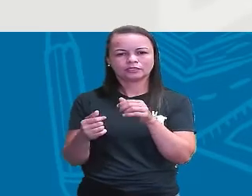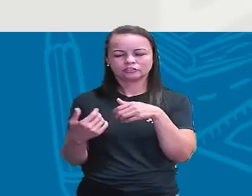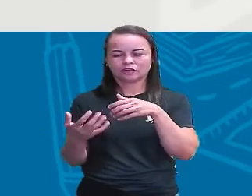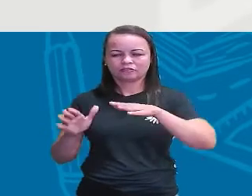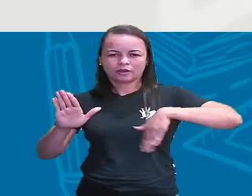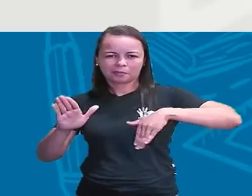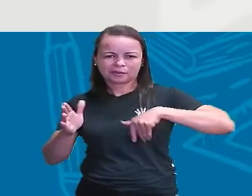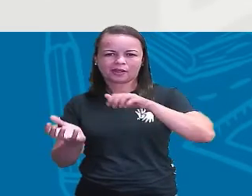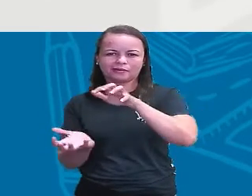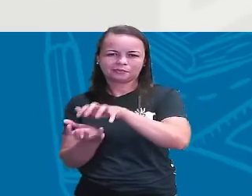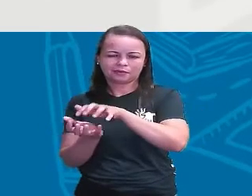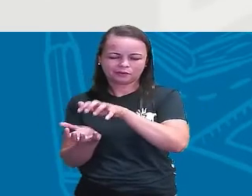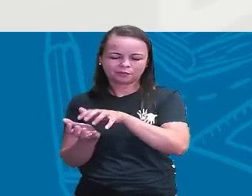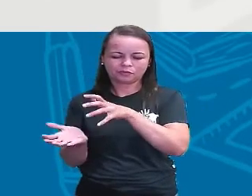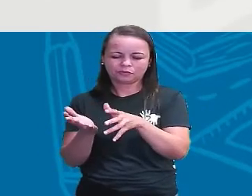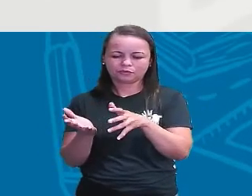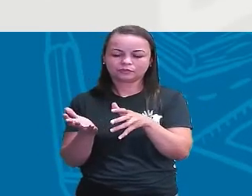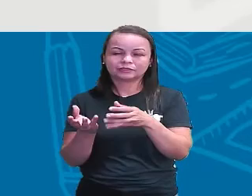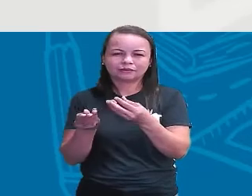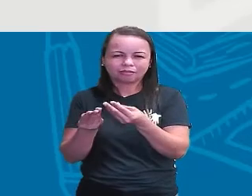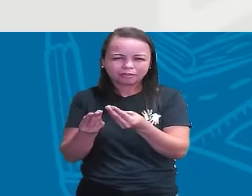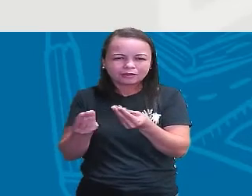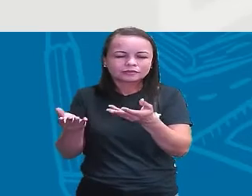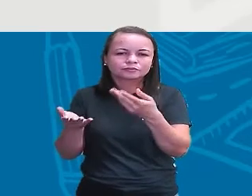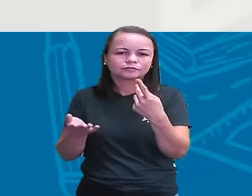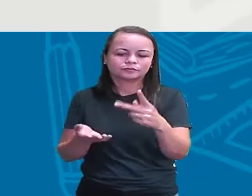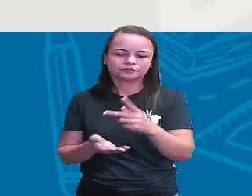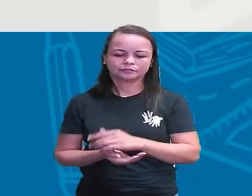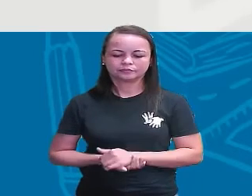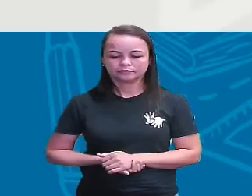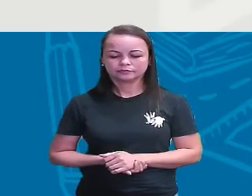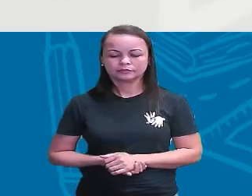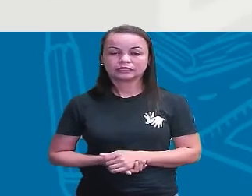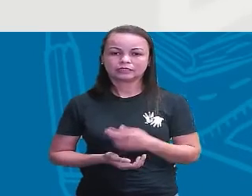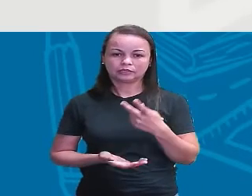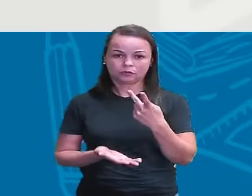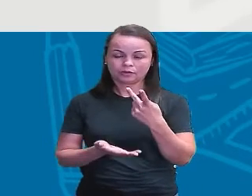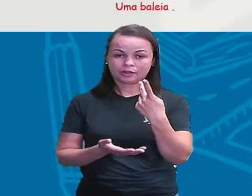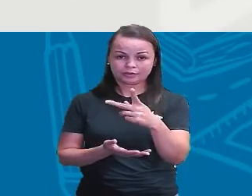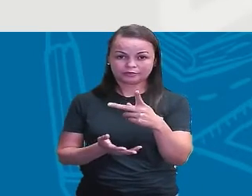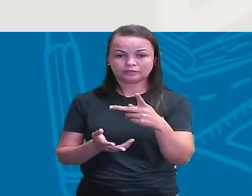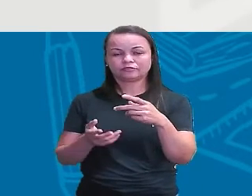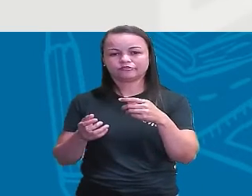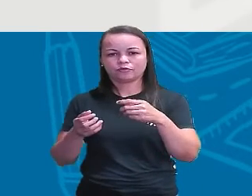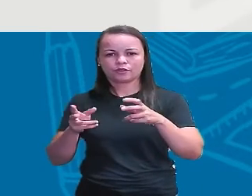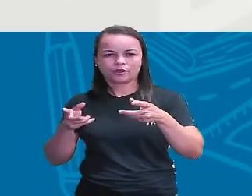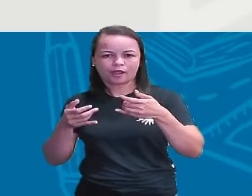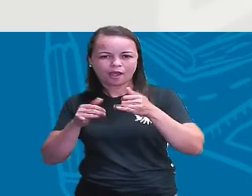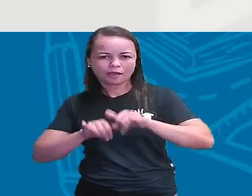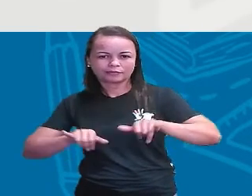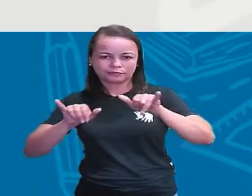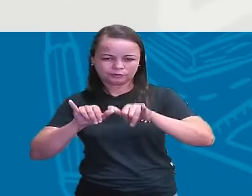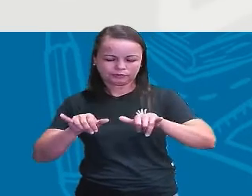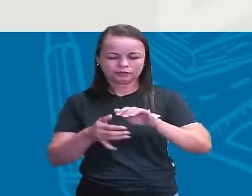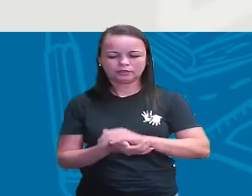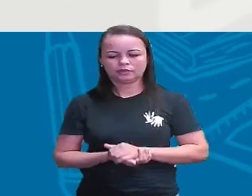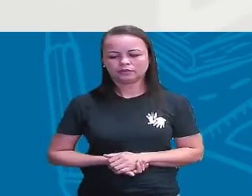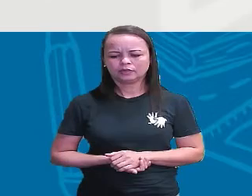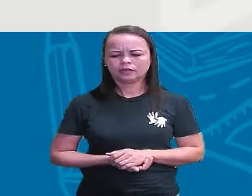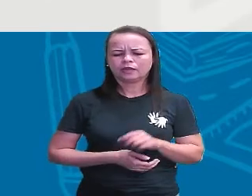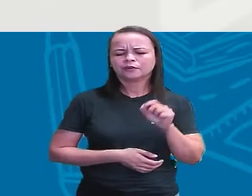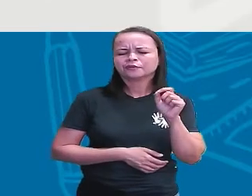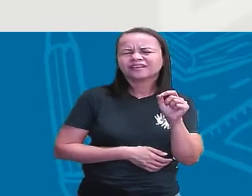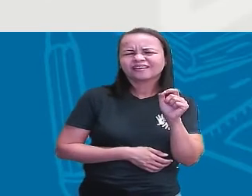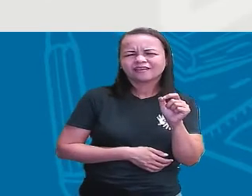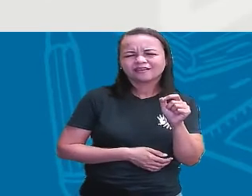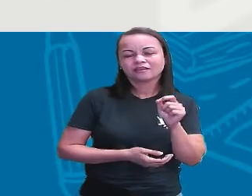e está em estado de decomposição. Então, a notícia foi essa. Isso foi o que aconteceu. Com quem, né? Ou quem?